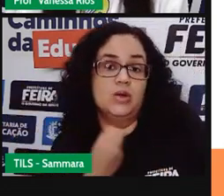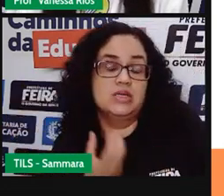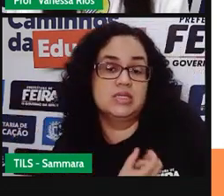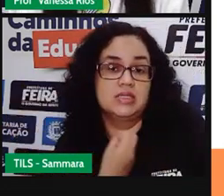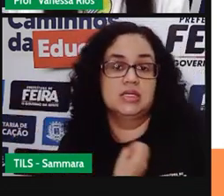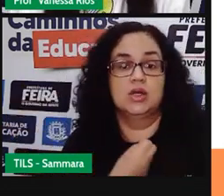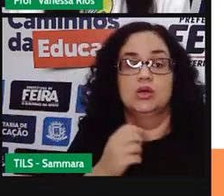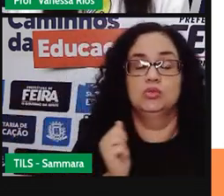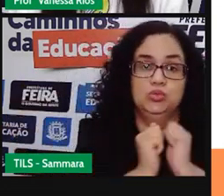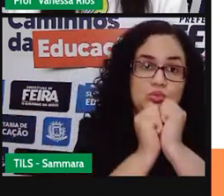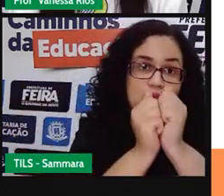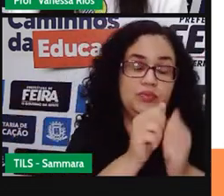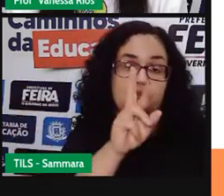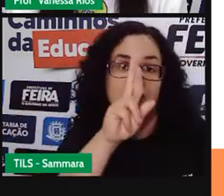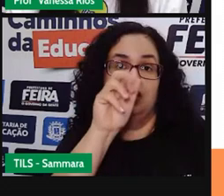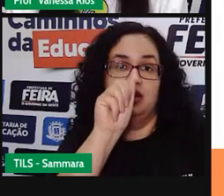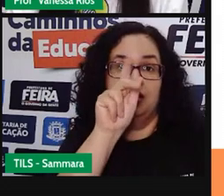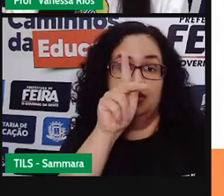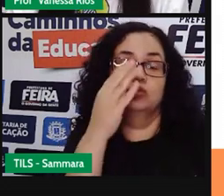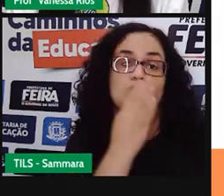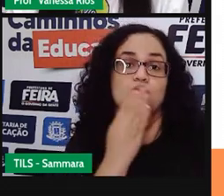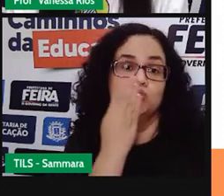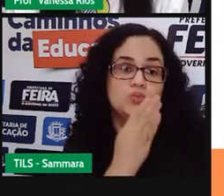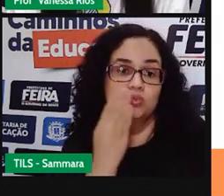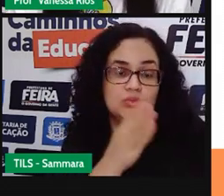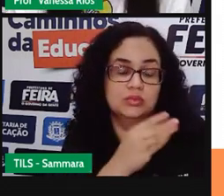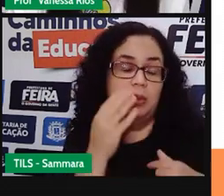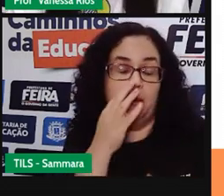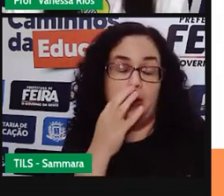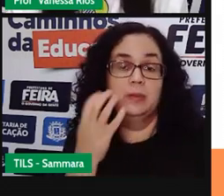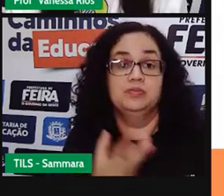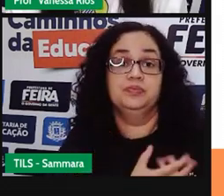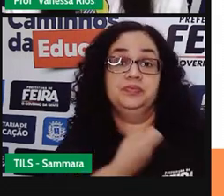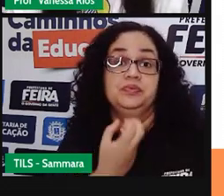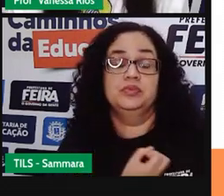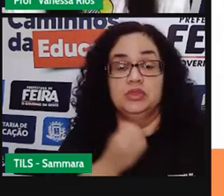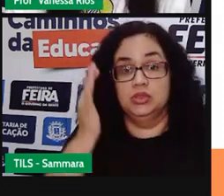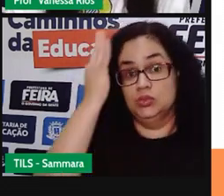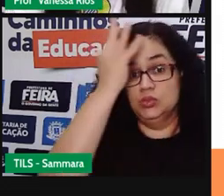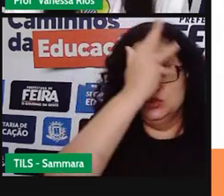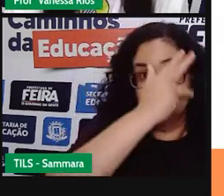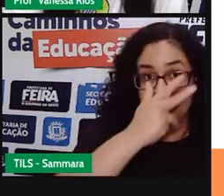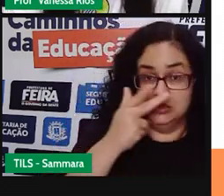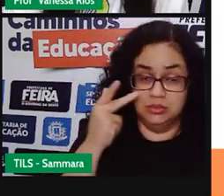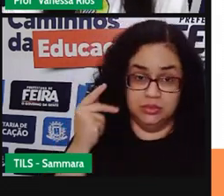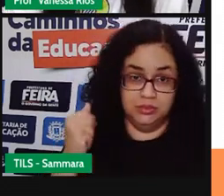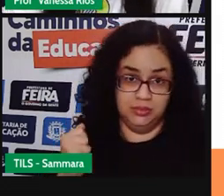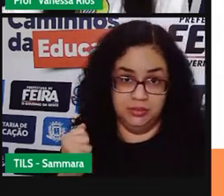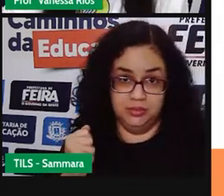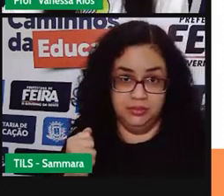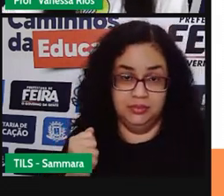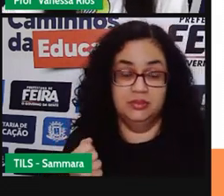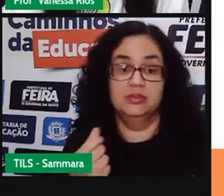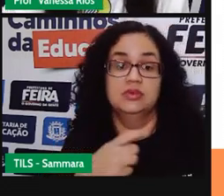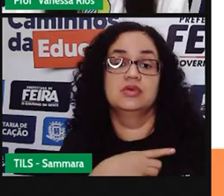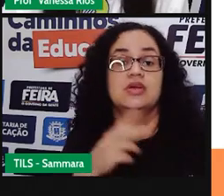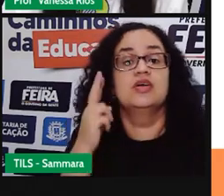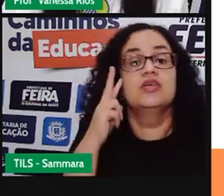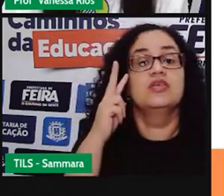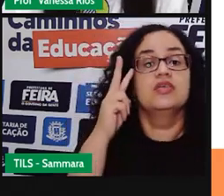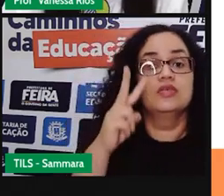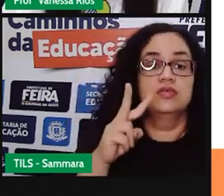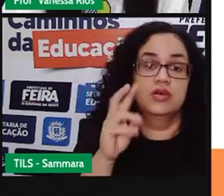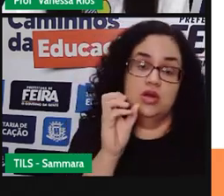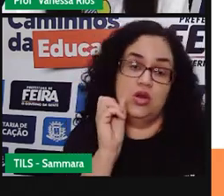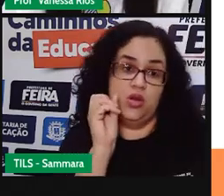a recitação de vários poemas muito bonitos, podem ser aí apreciados, mas a gente vai ver um deles,